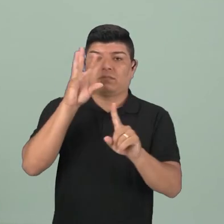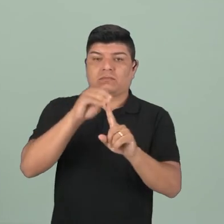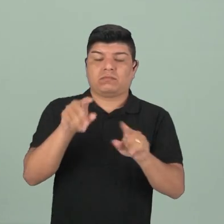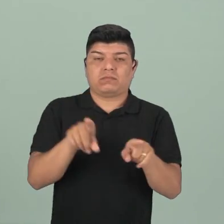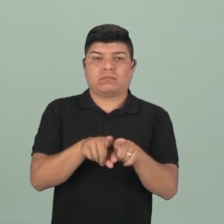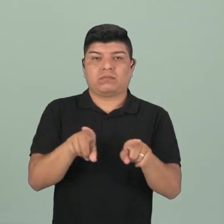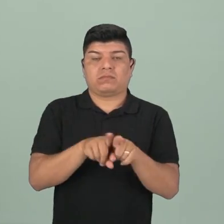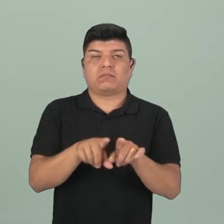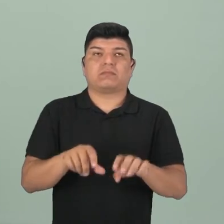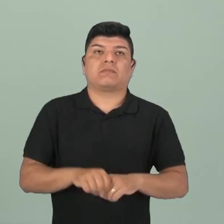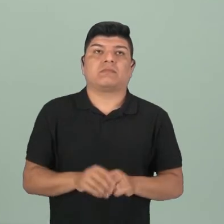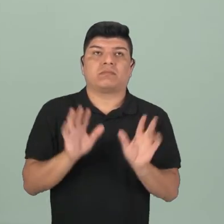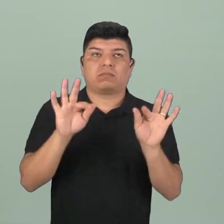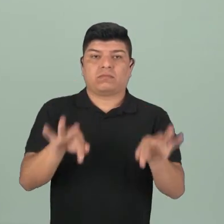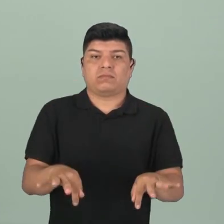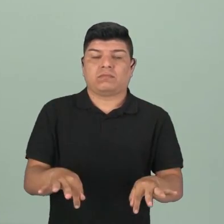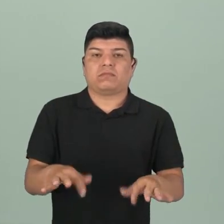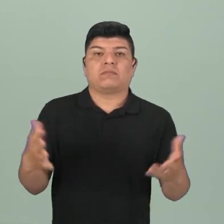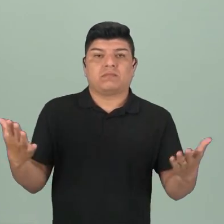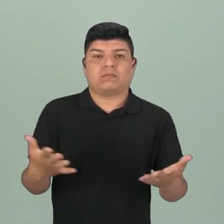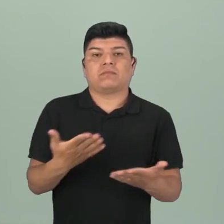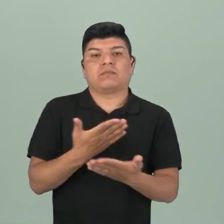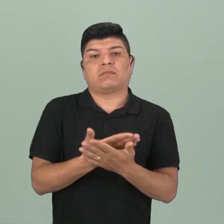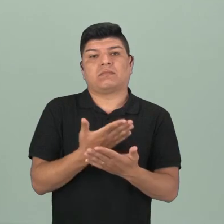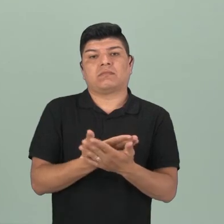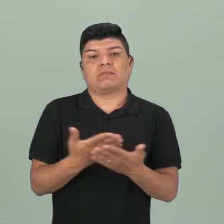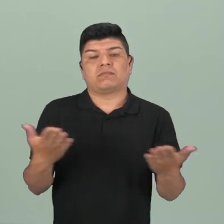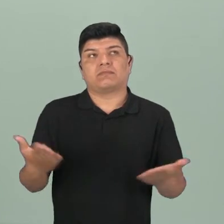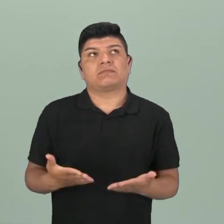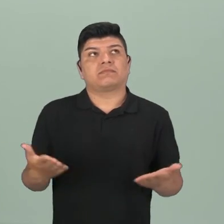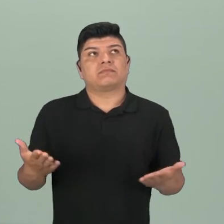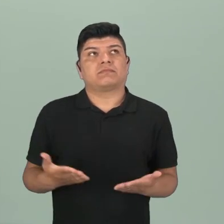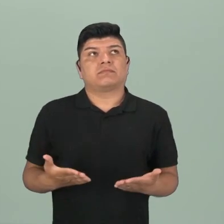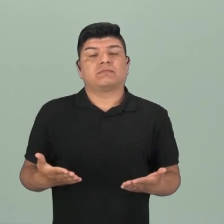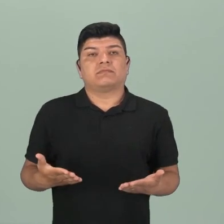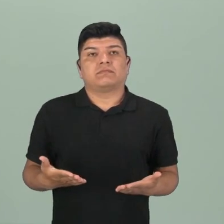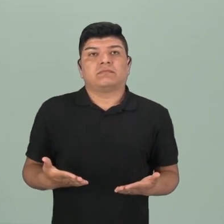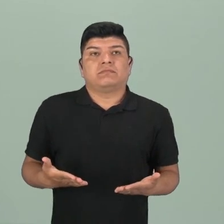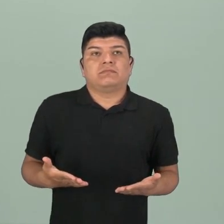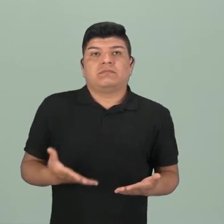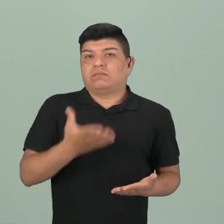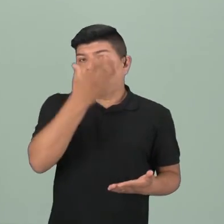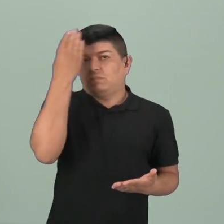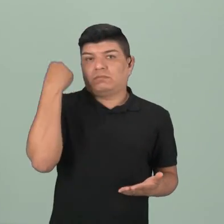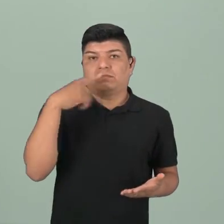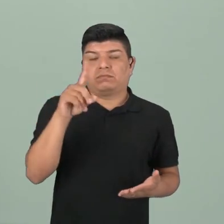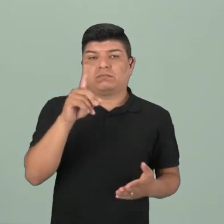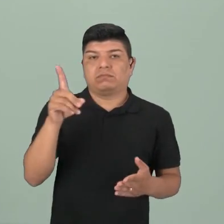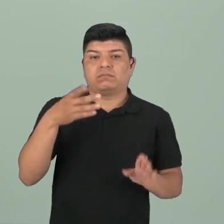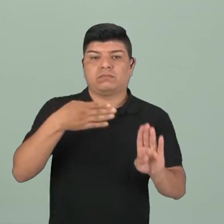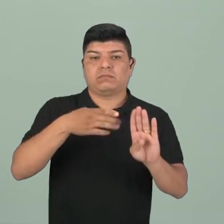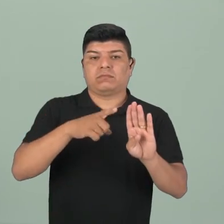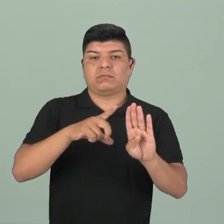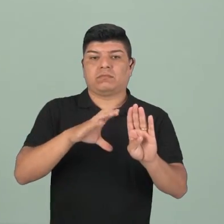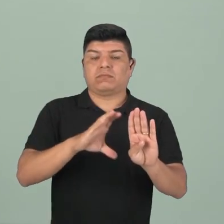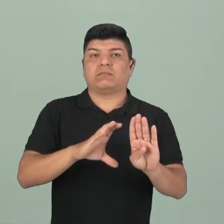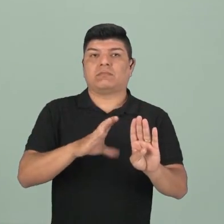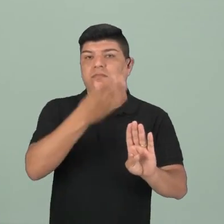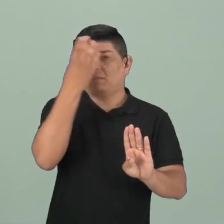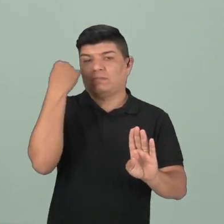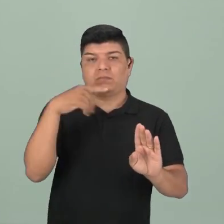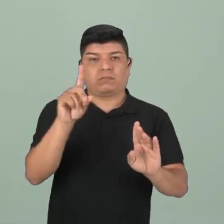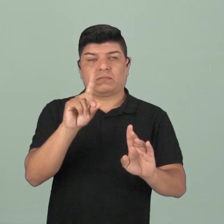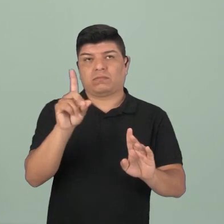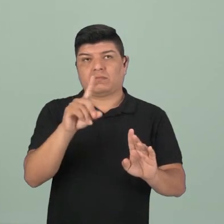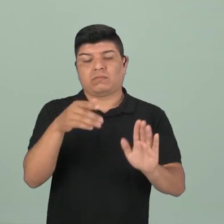tá? E finalizamos aqui, galera, mais uma aula de hoje, né? Não esqueçam de acessar o portal Eduque, não esqueçam